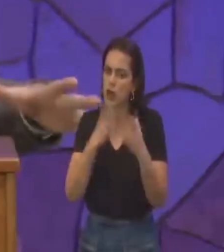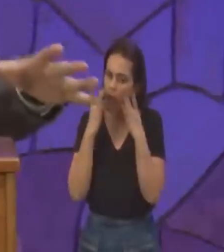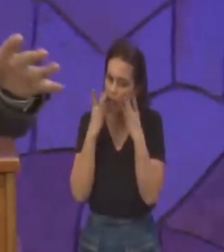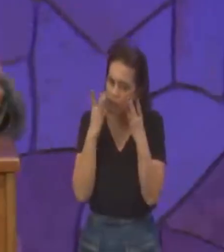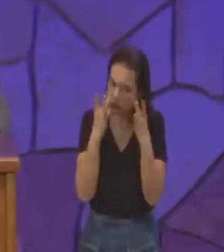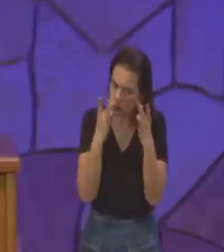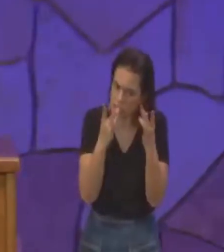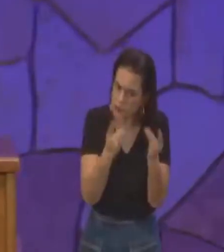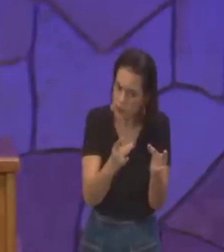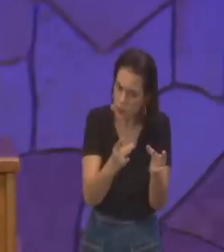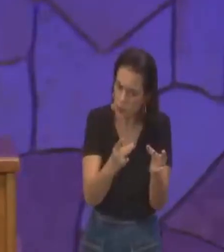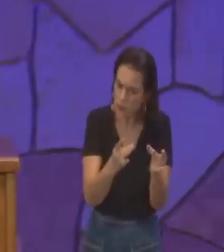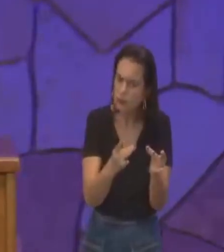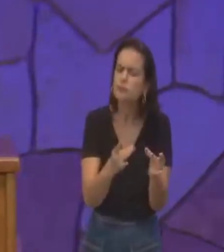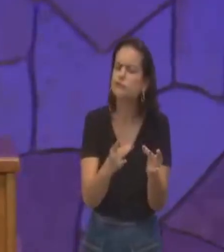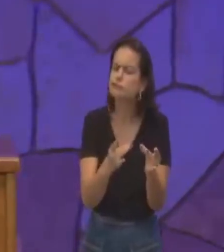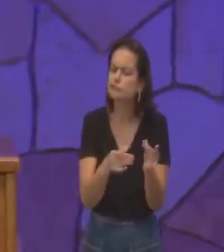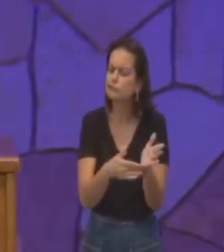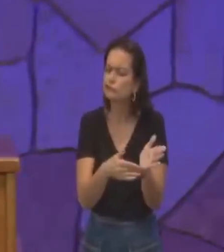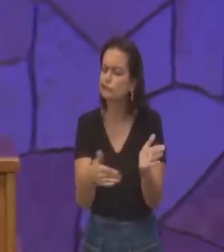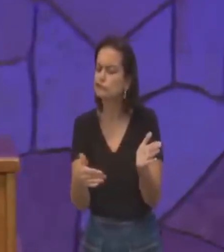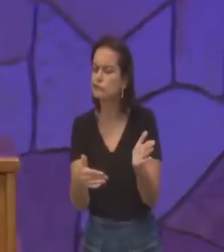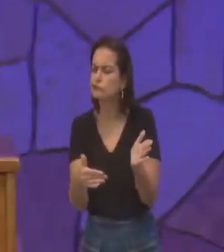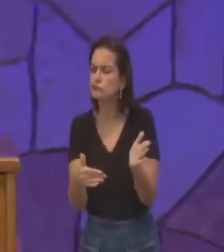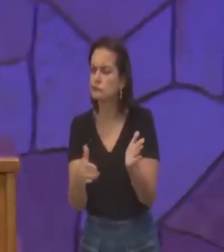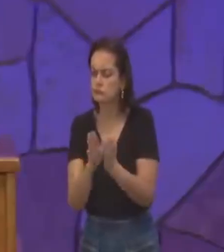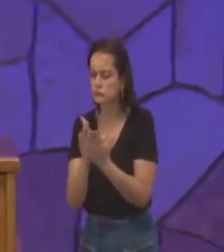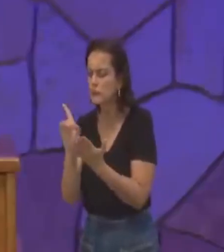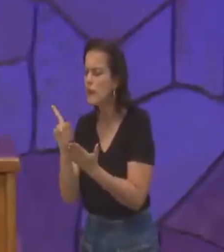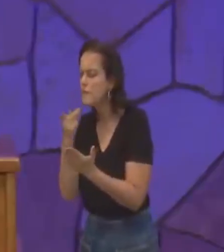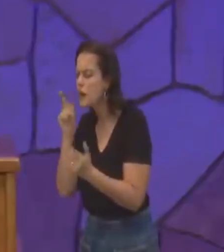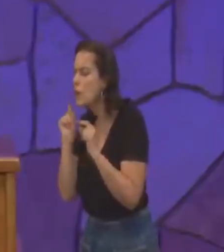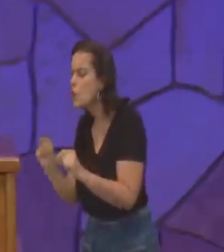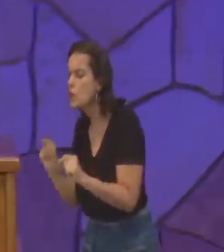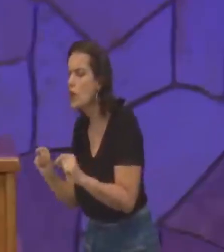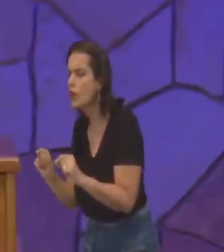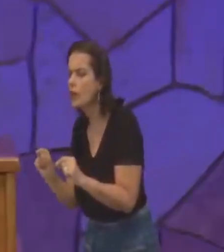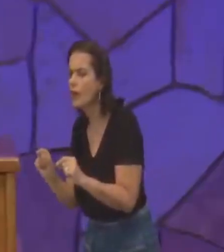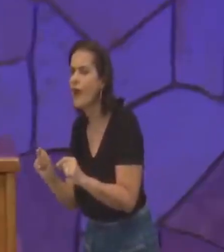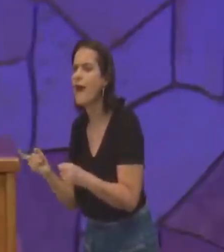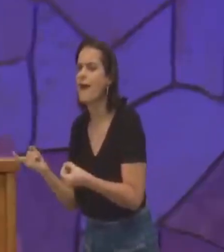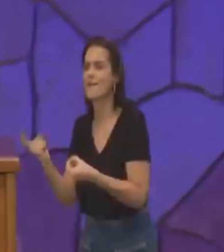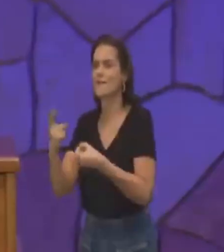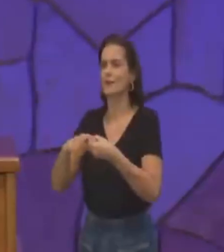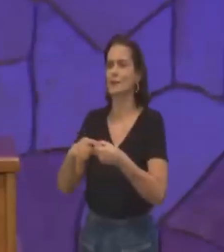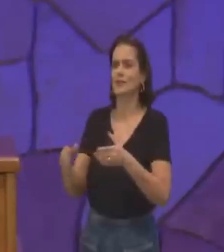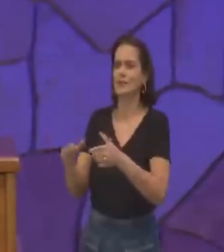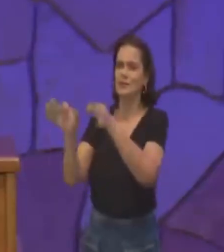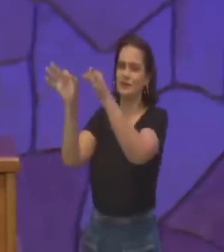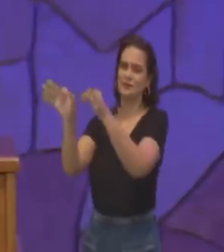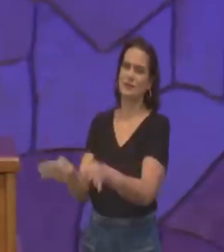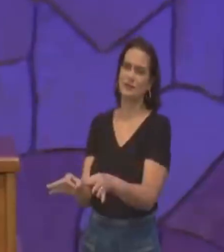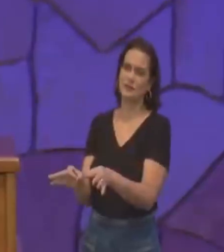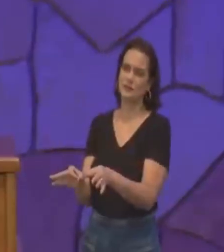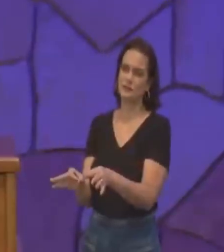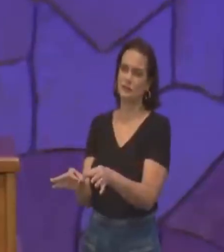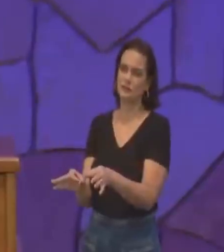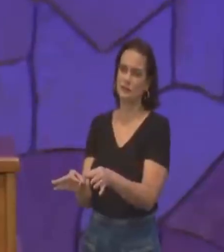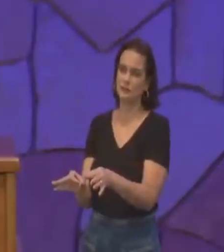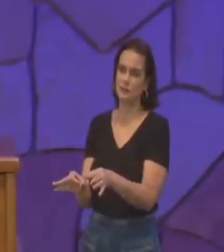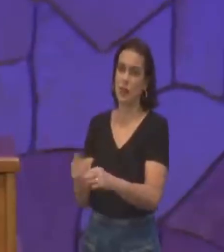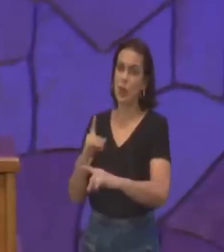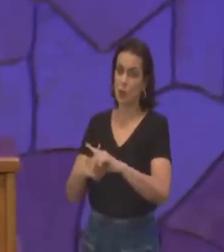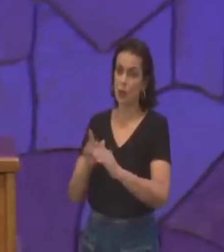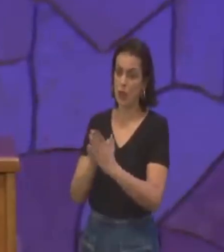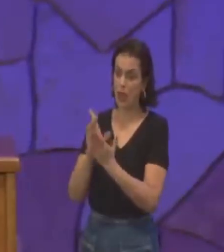observando aquela questão, tendo como a palavra de Deus o parâmetro para o seu direcionamento, porque ela é a autoridade de